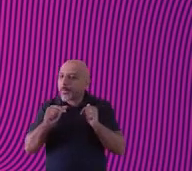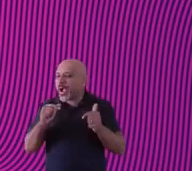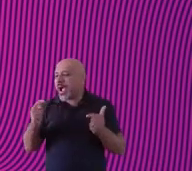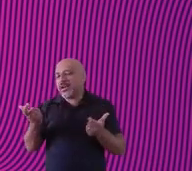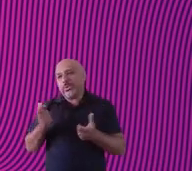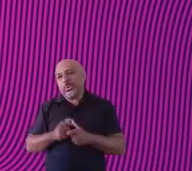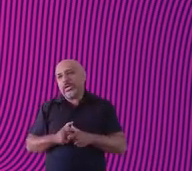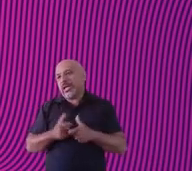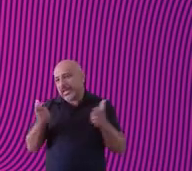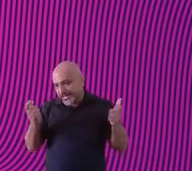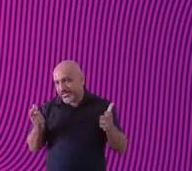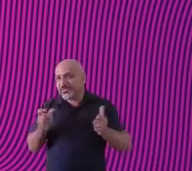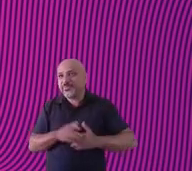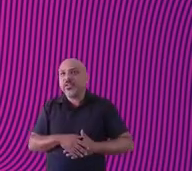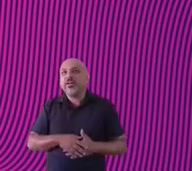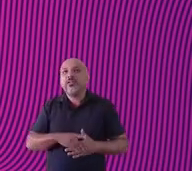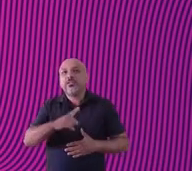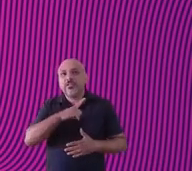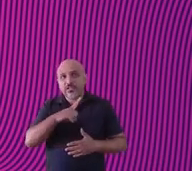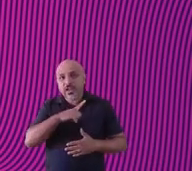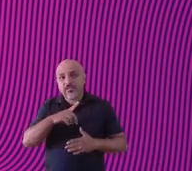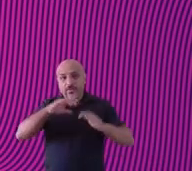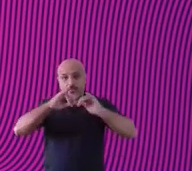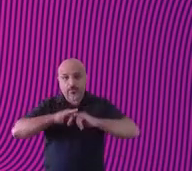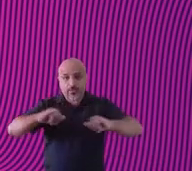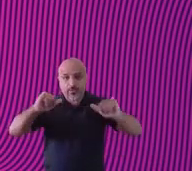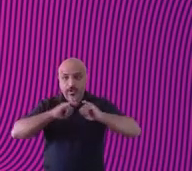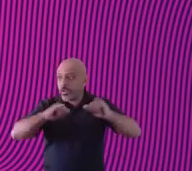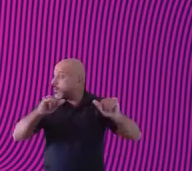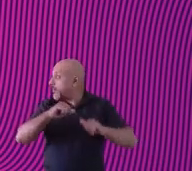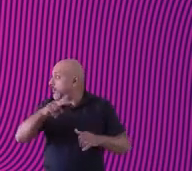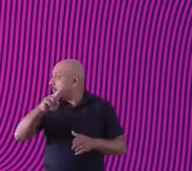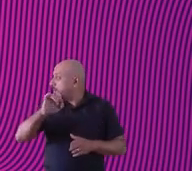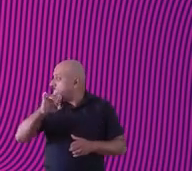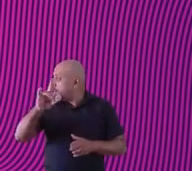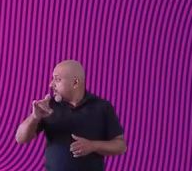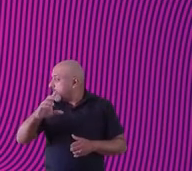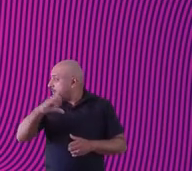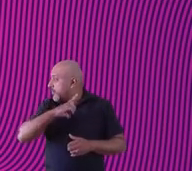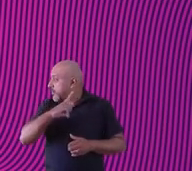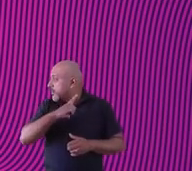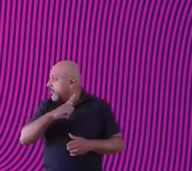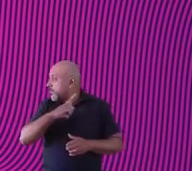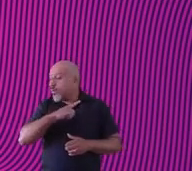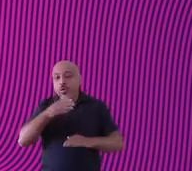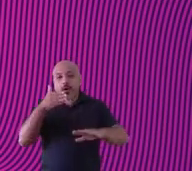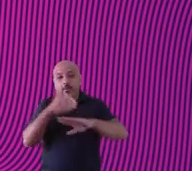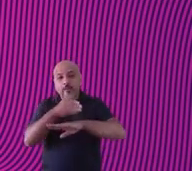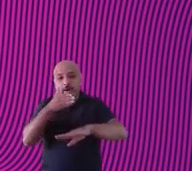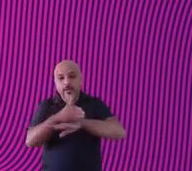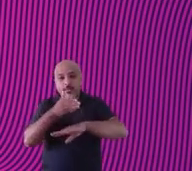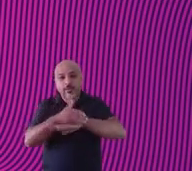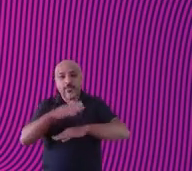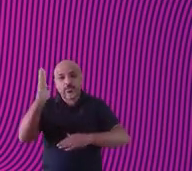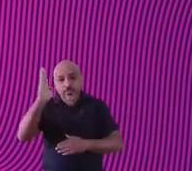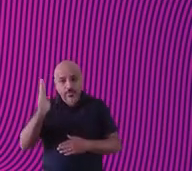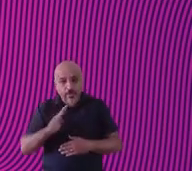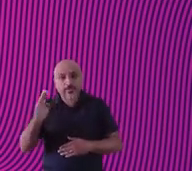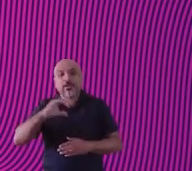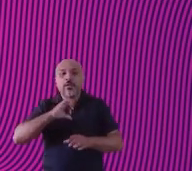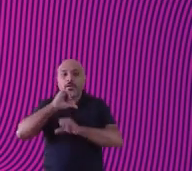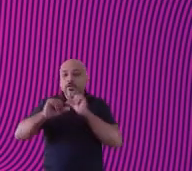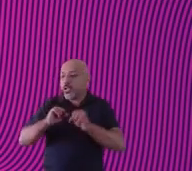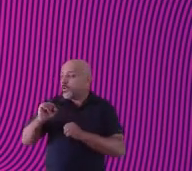grande e a gente teve recentemente publicado né no New England Cruzeiro com um participação do Brasil o dará